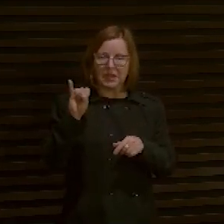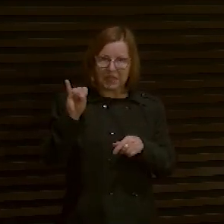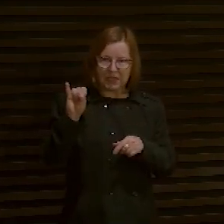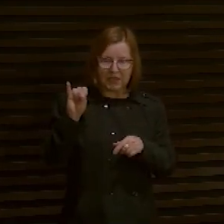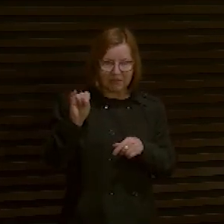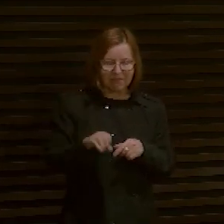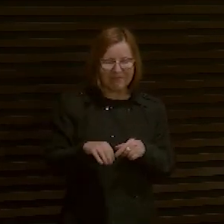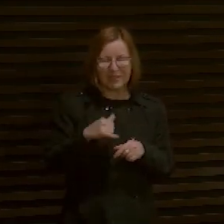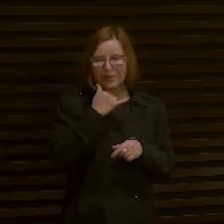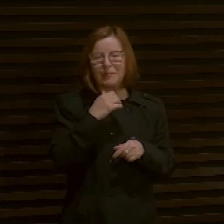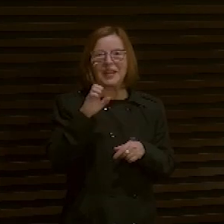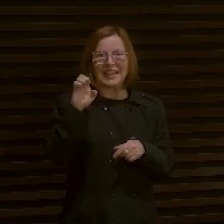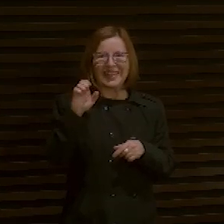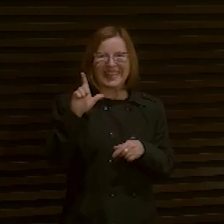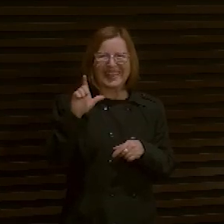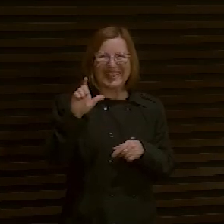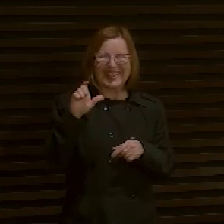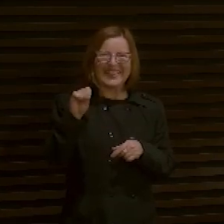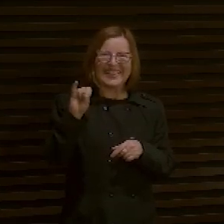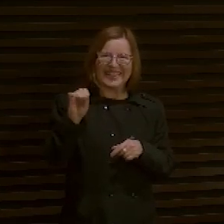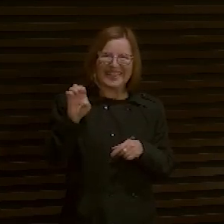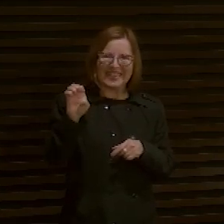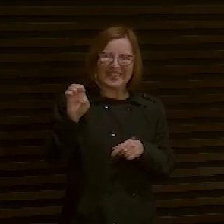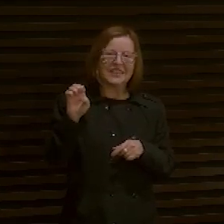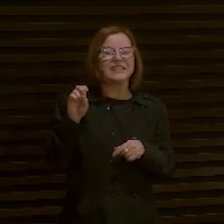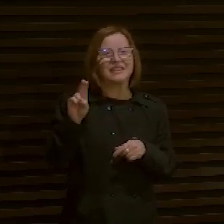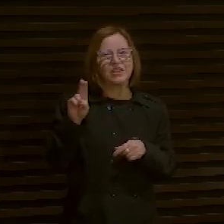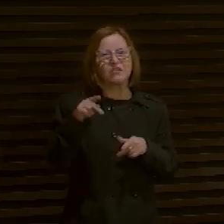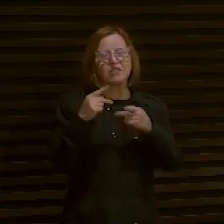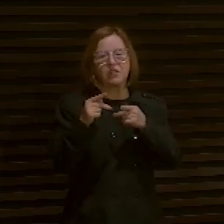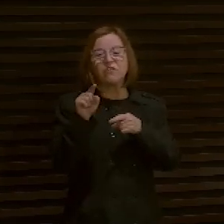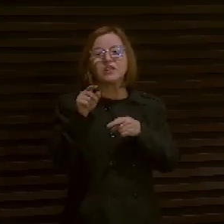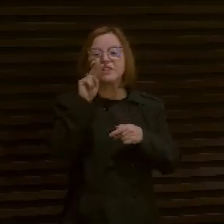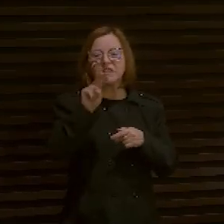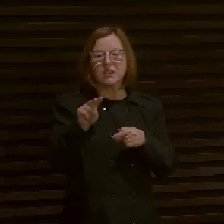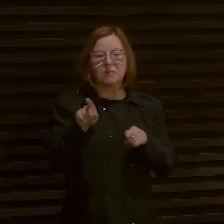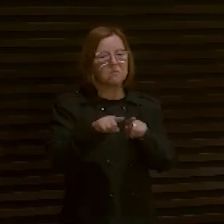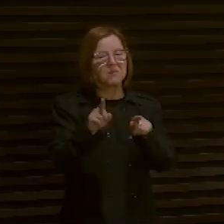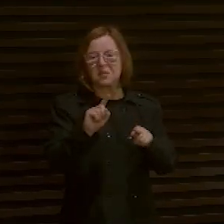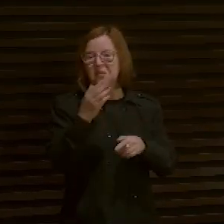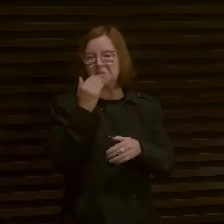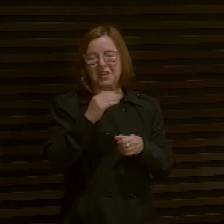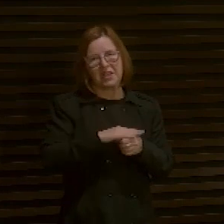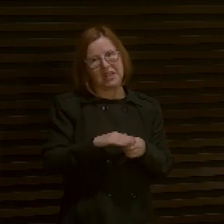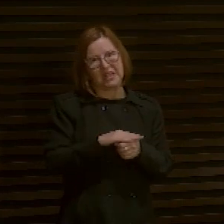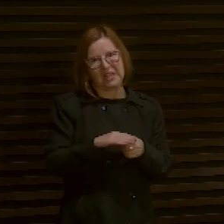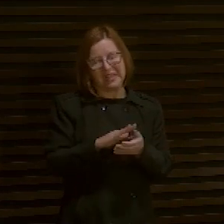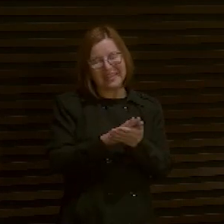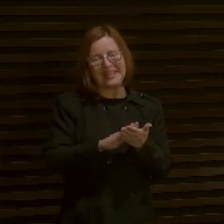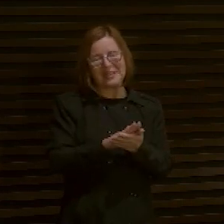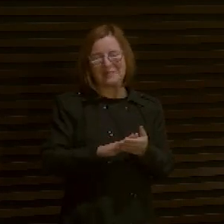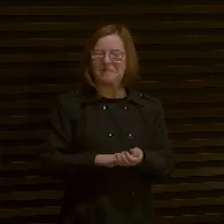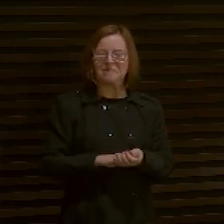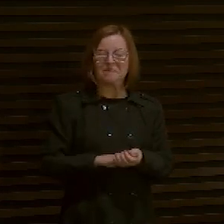ver com seus olhos, mas você não comerá coisa alguma. E por que não vai comer coisa alguma? E aqui nós vemos o destino daqueles que